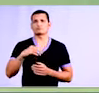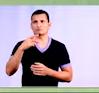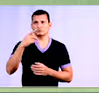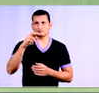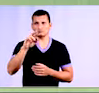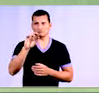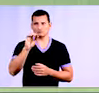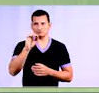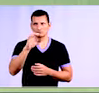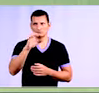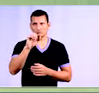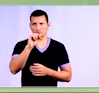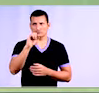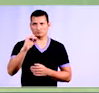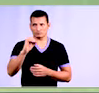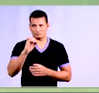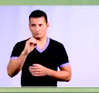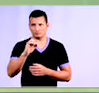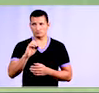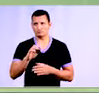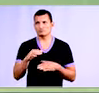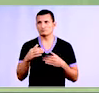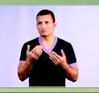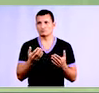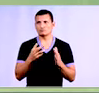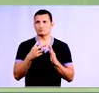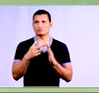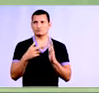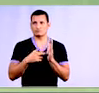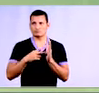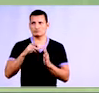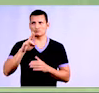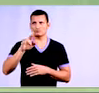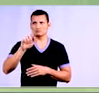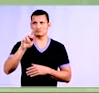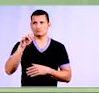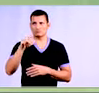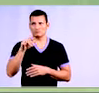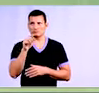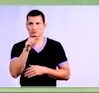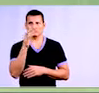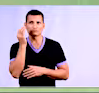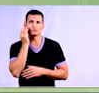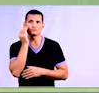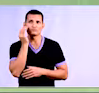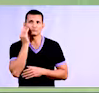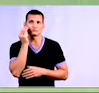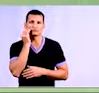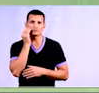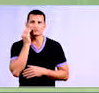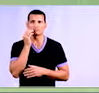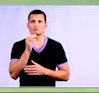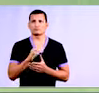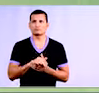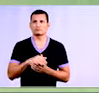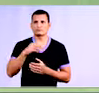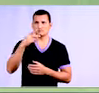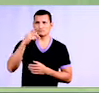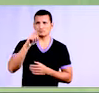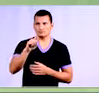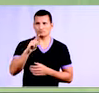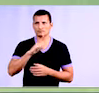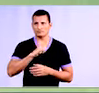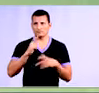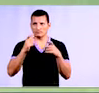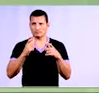instrução para a unidade de gerenciamento de memória, essa verifica se a página contém